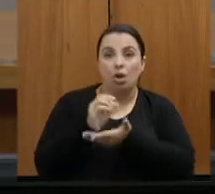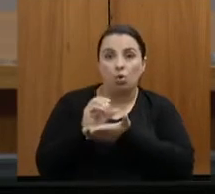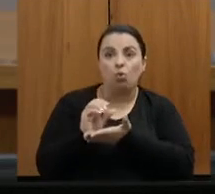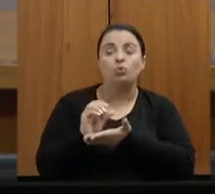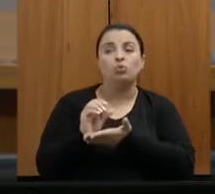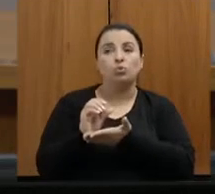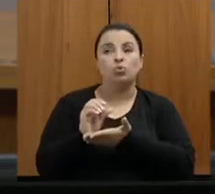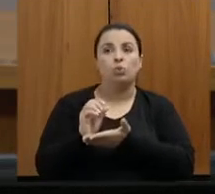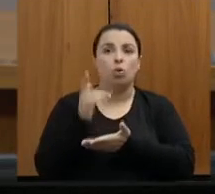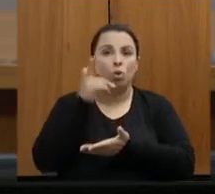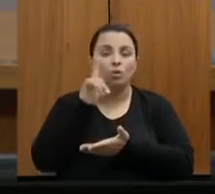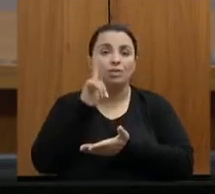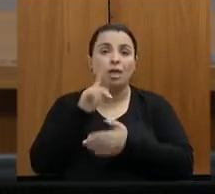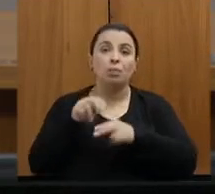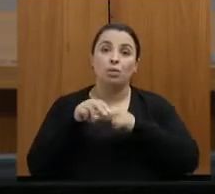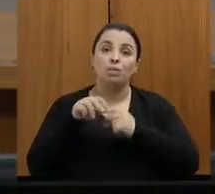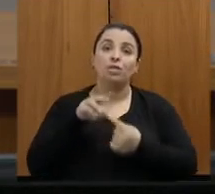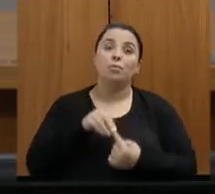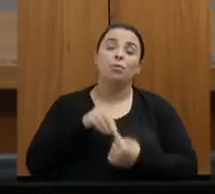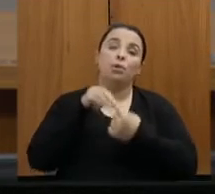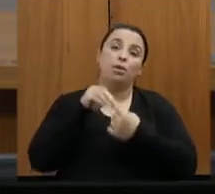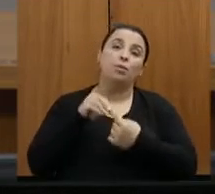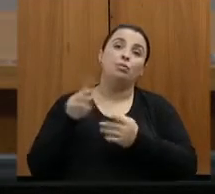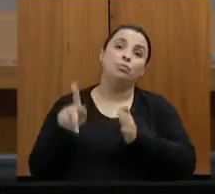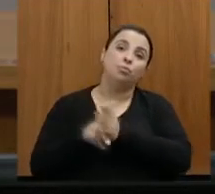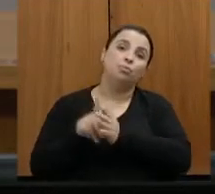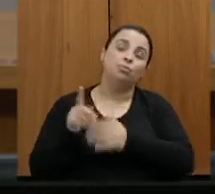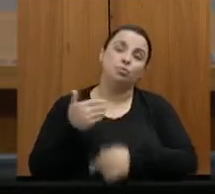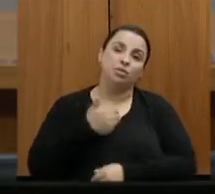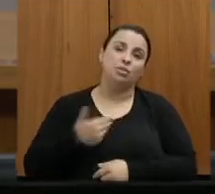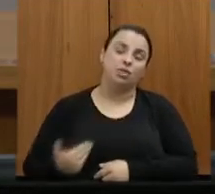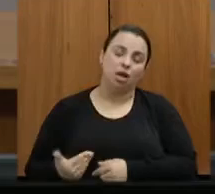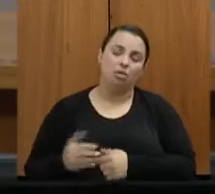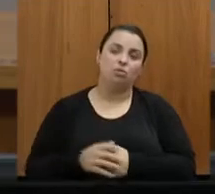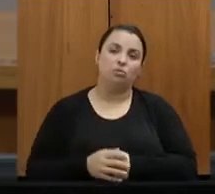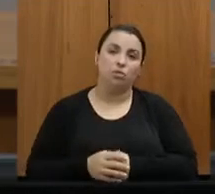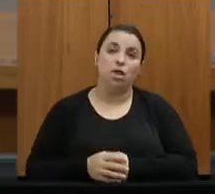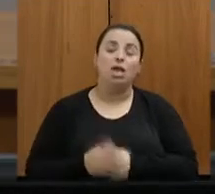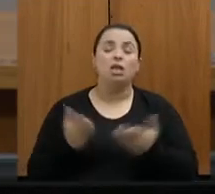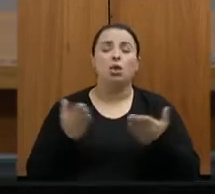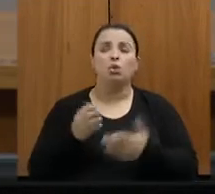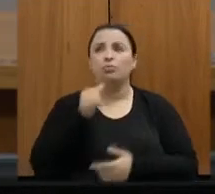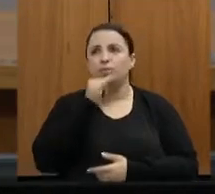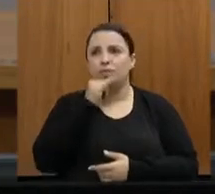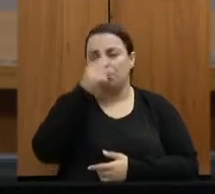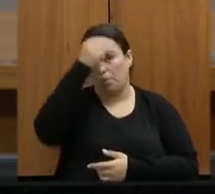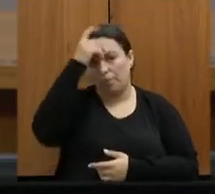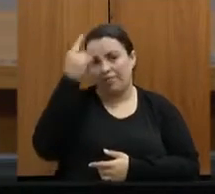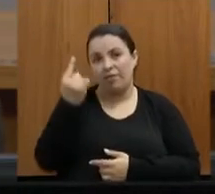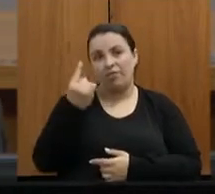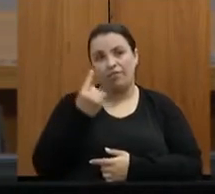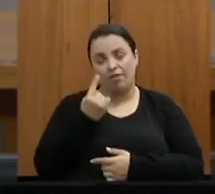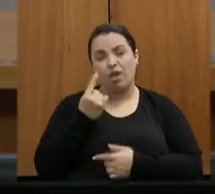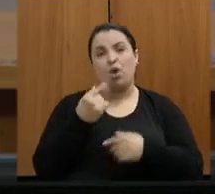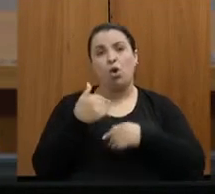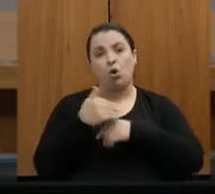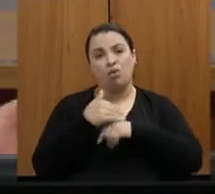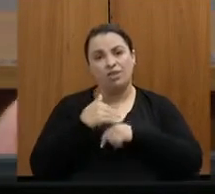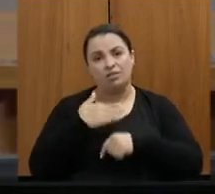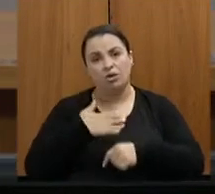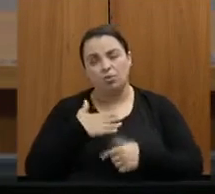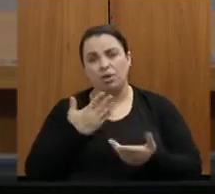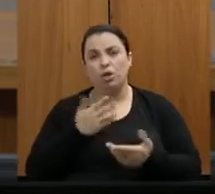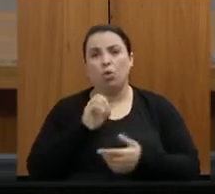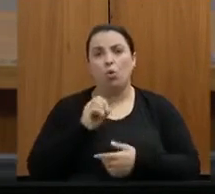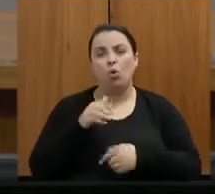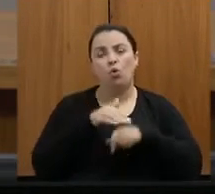viabilizar porque é uma prioridade do Estado. Então, hoje, quando um prefeito vem conversar comigo, conversar com o João, conversar com a doutora